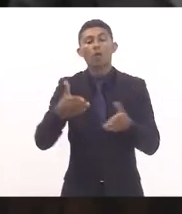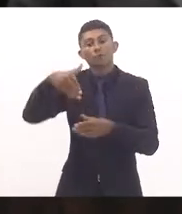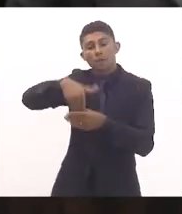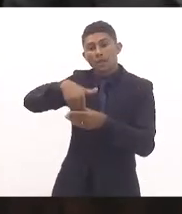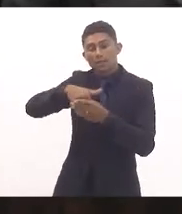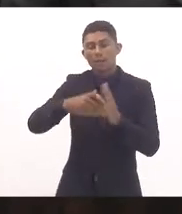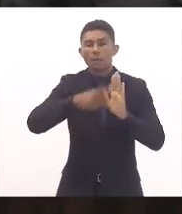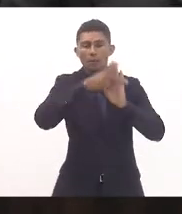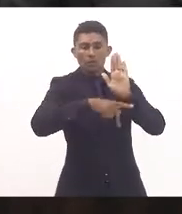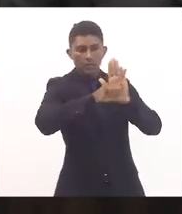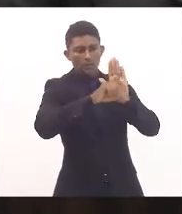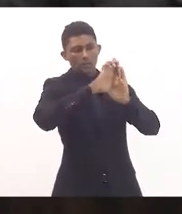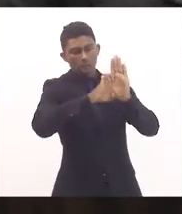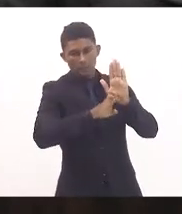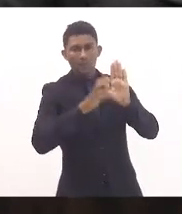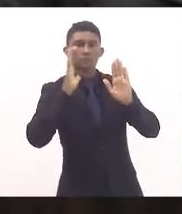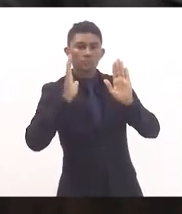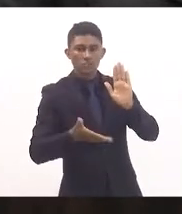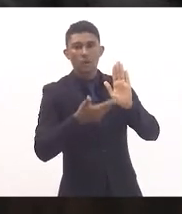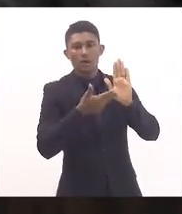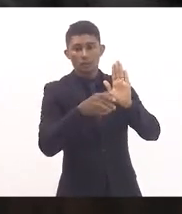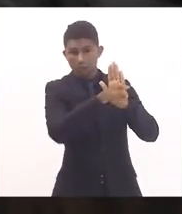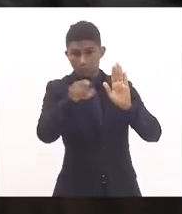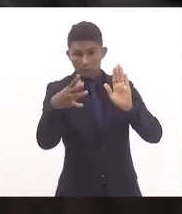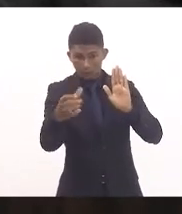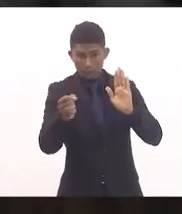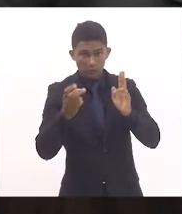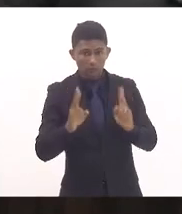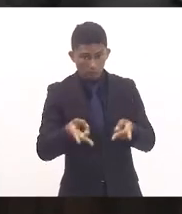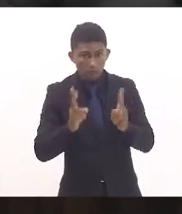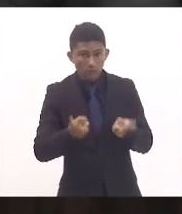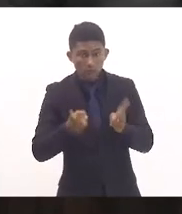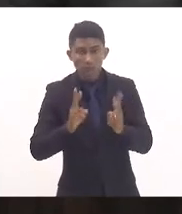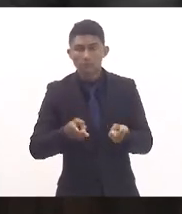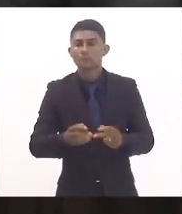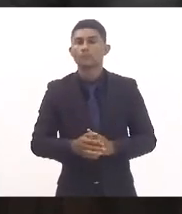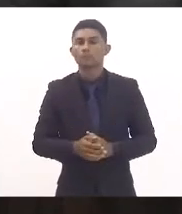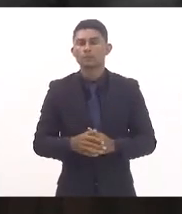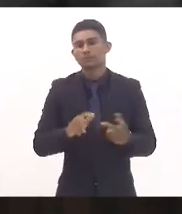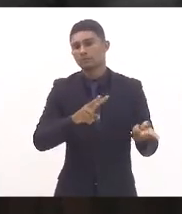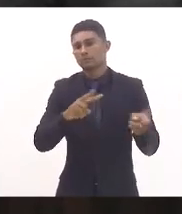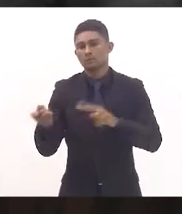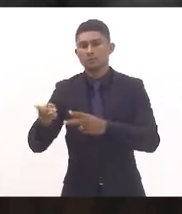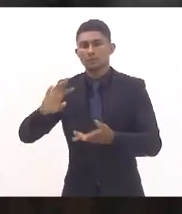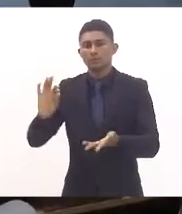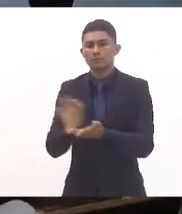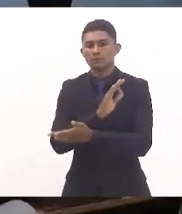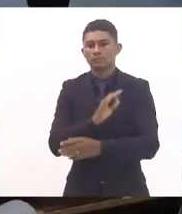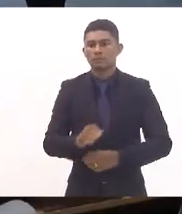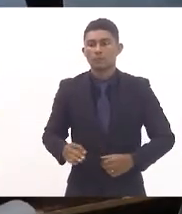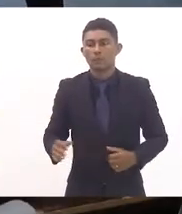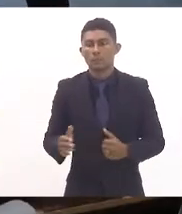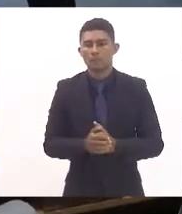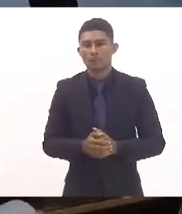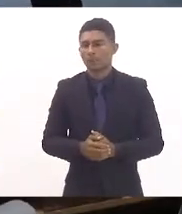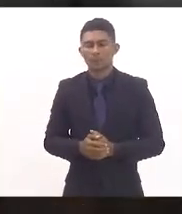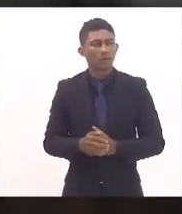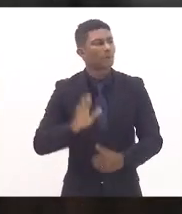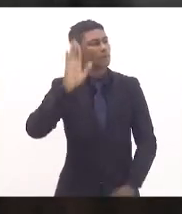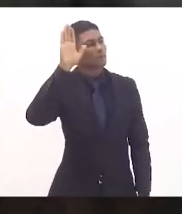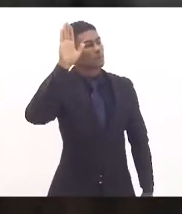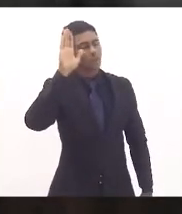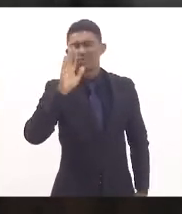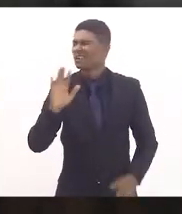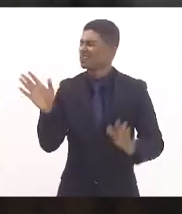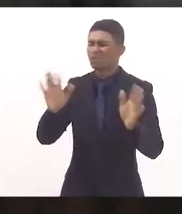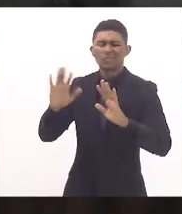projeto assim emendado. Senhores que aprovam, permaneçam como estão, aprovado. Vai autógrafo. Pela ordem, presidente, pela ordem. Não, não, pela ordem agora não. Não,